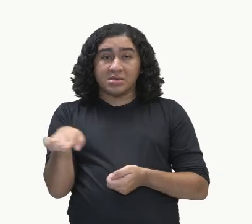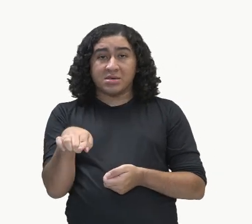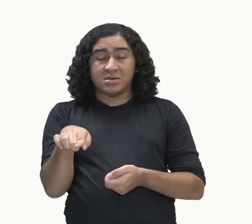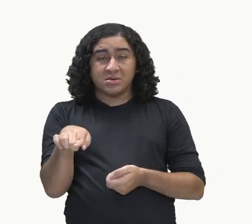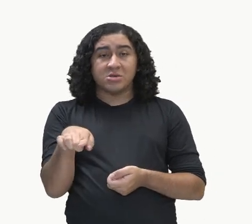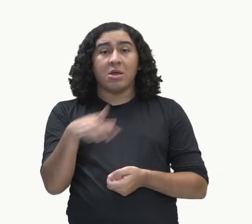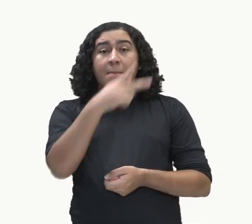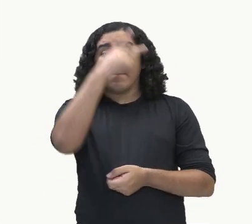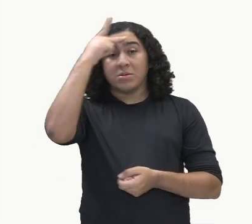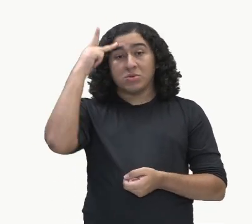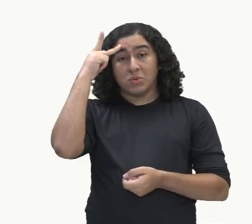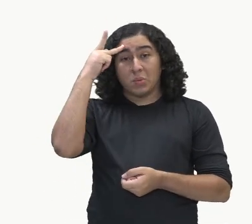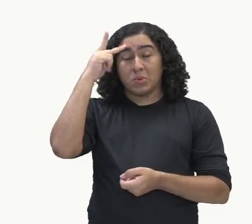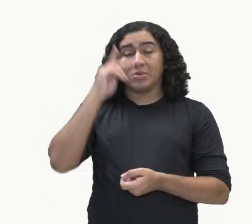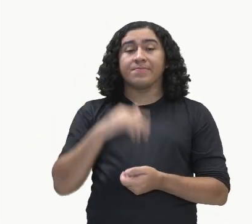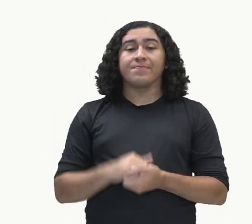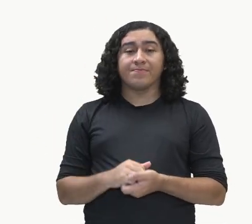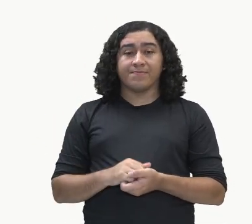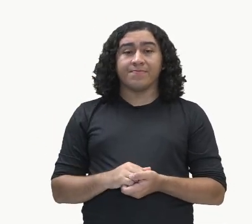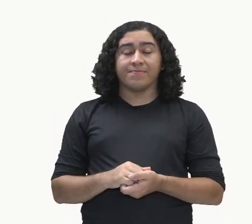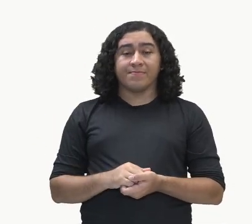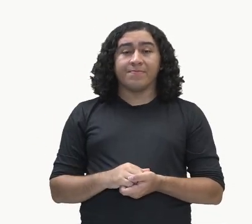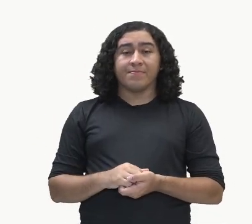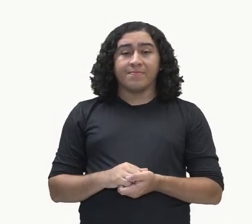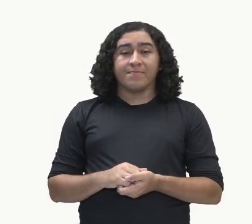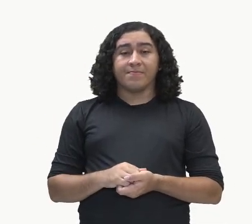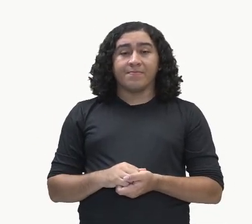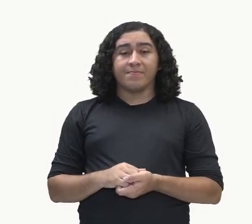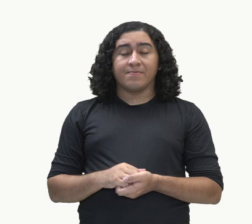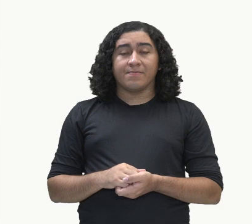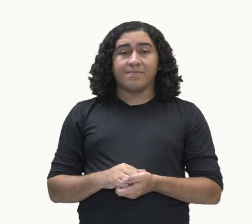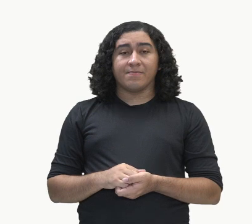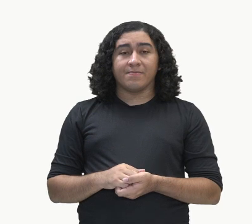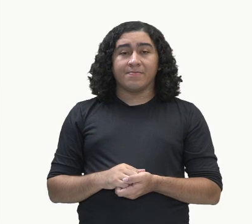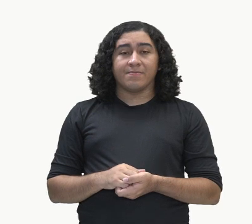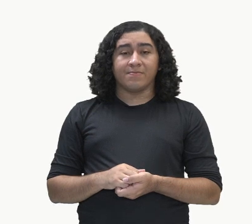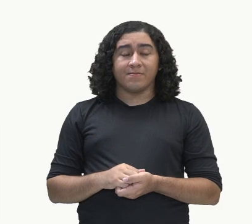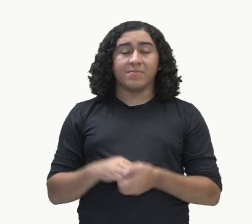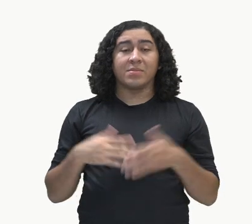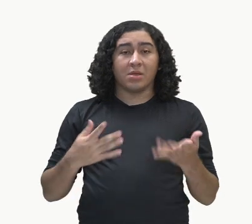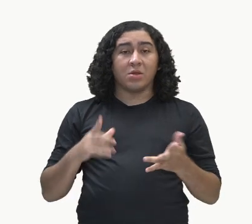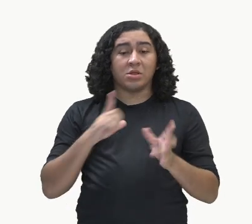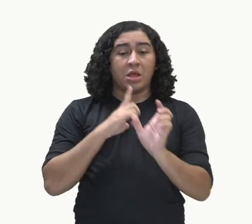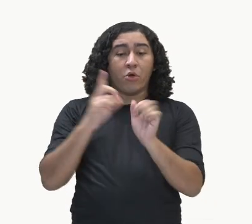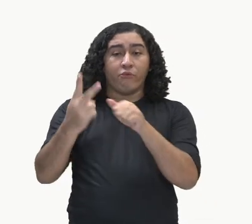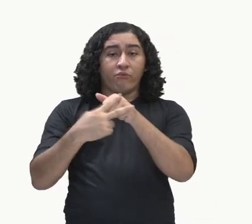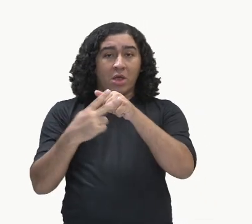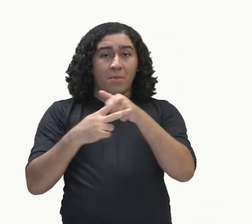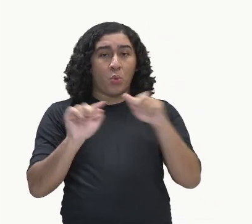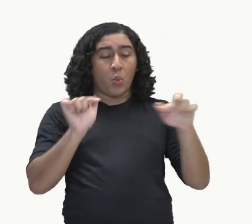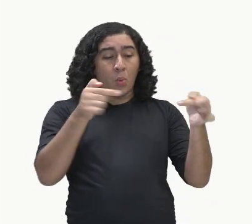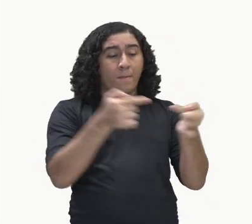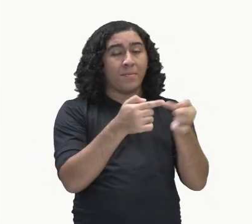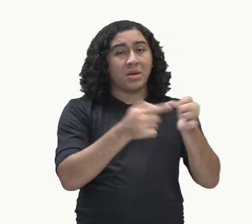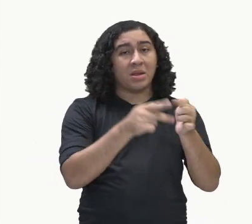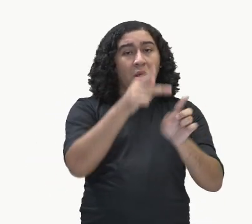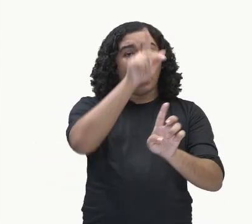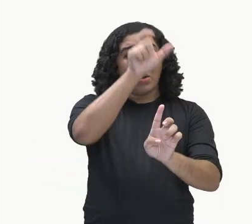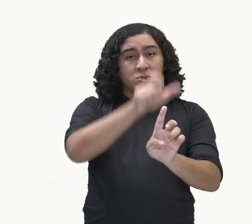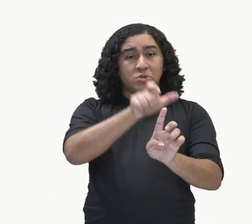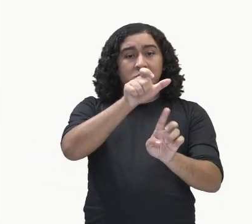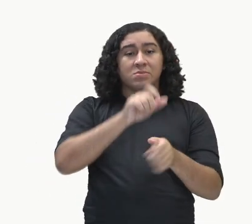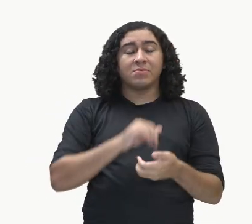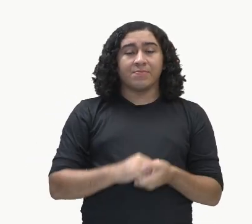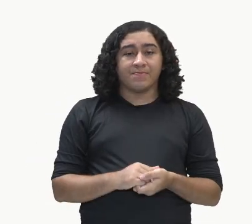people, are, novamente, are, né, o verbo to be, concordando com o sujeito, que são pessoas. Estas pessoas